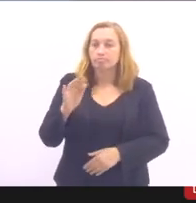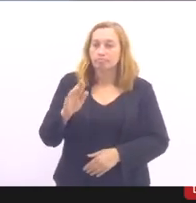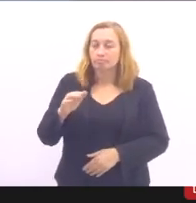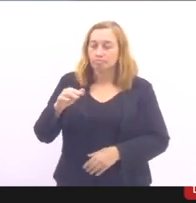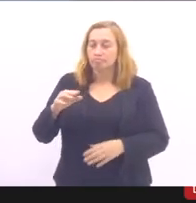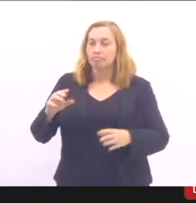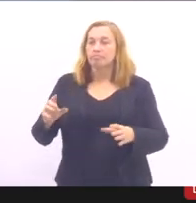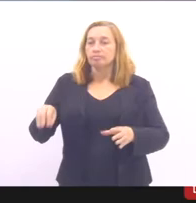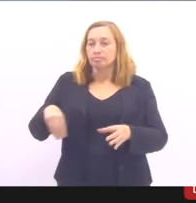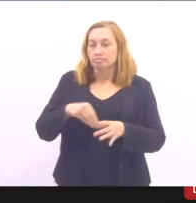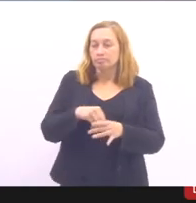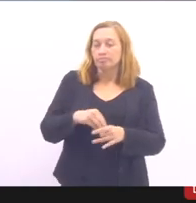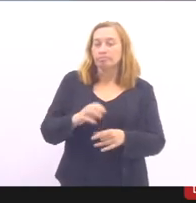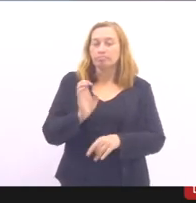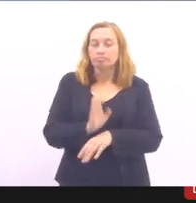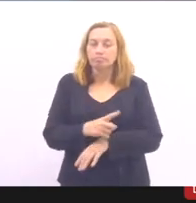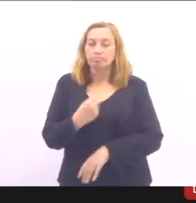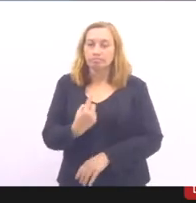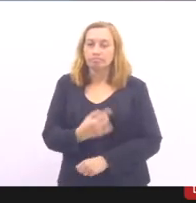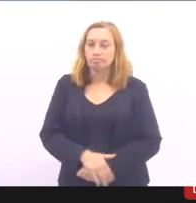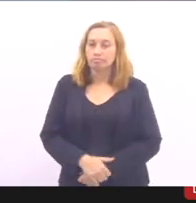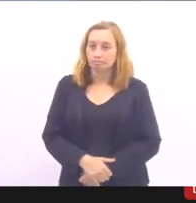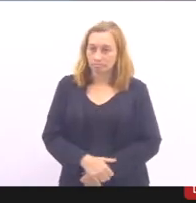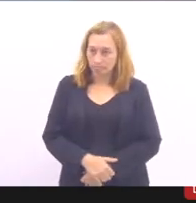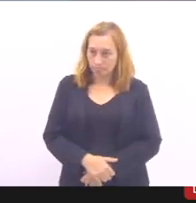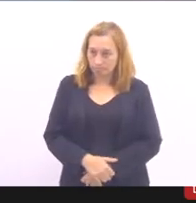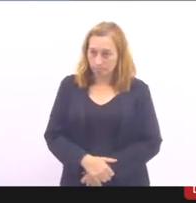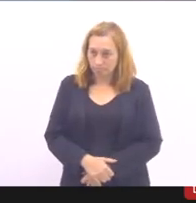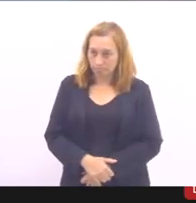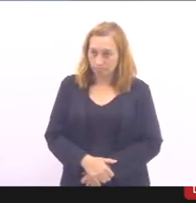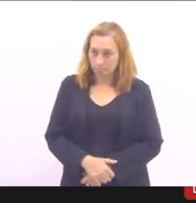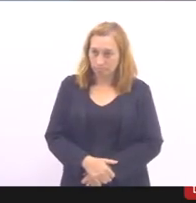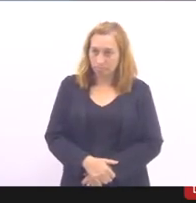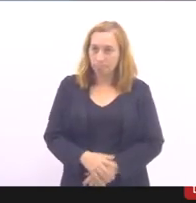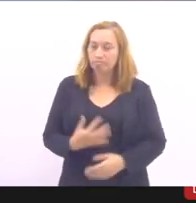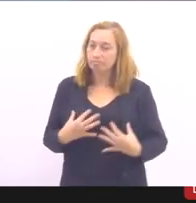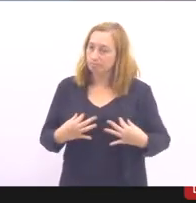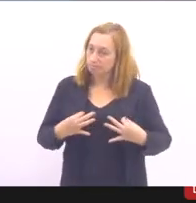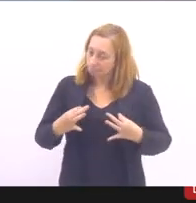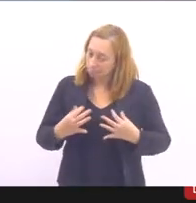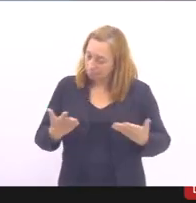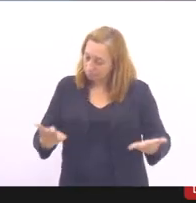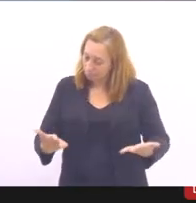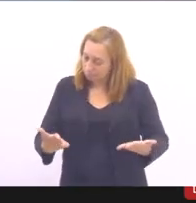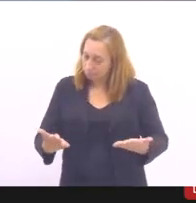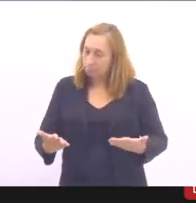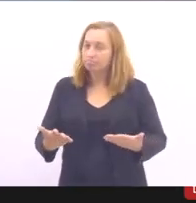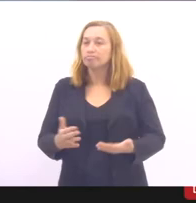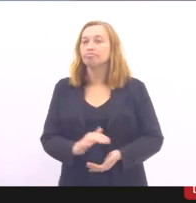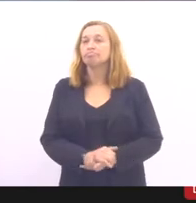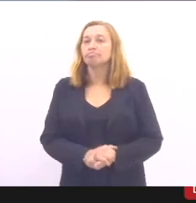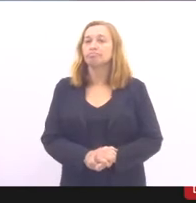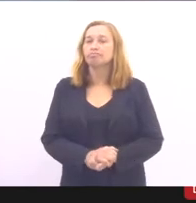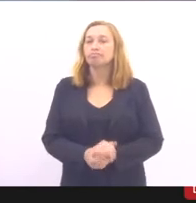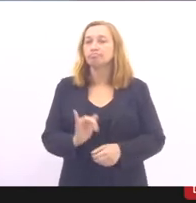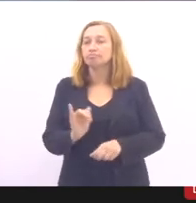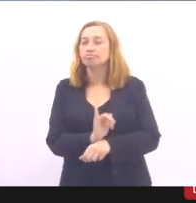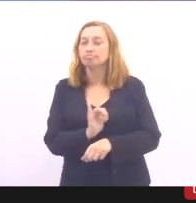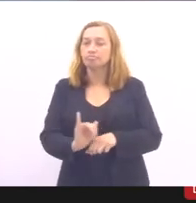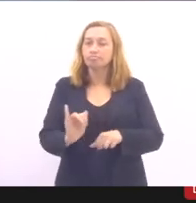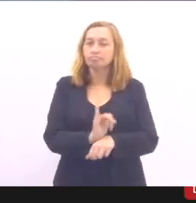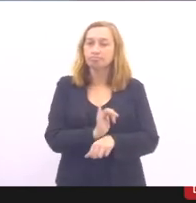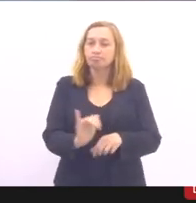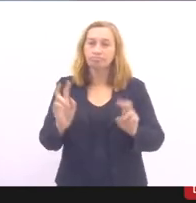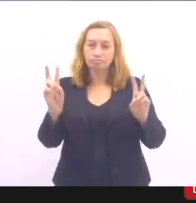da perspectiva do nosso Estado. E eu fico, então, à disposição aí para a gente tentar articular